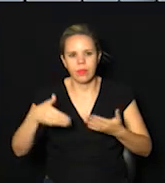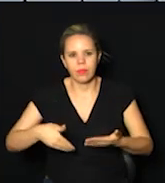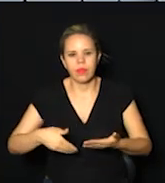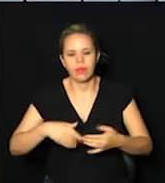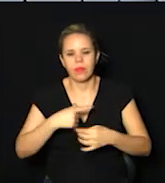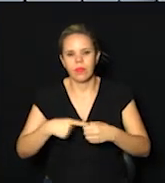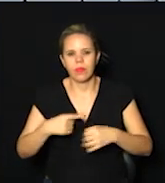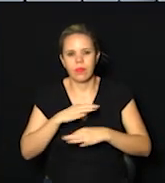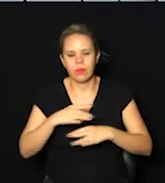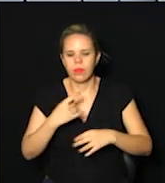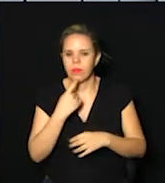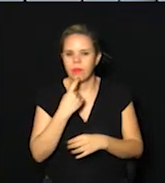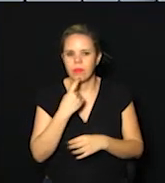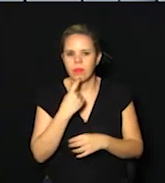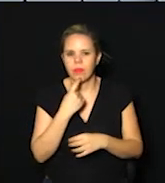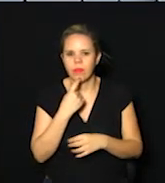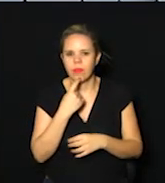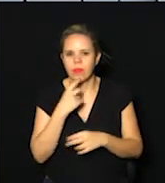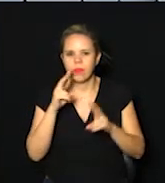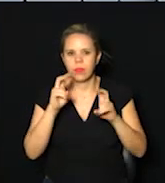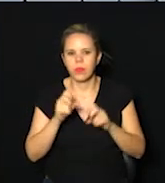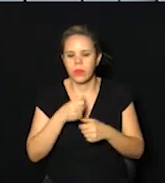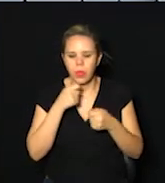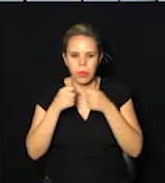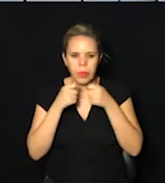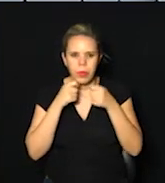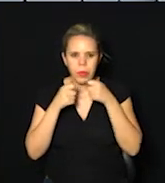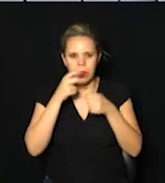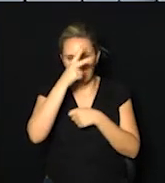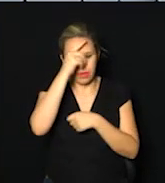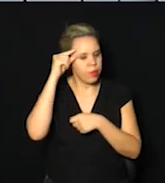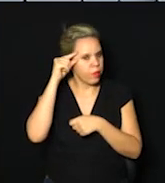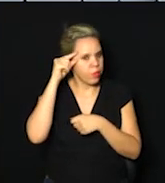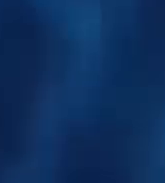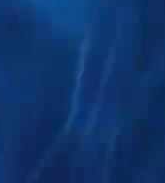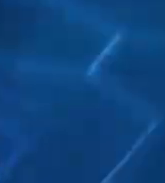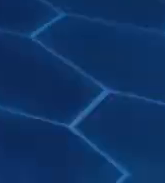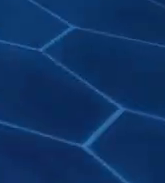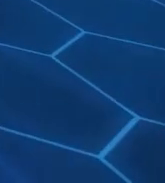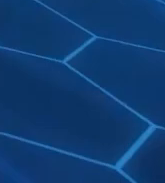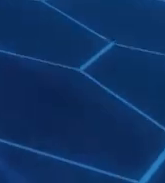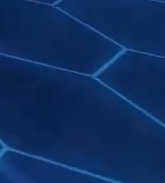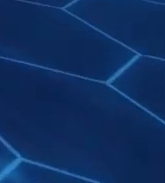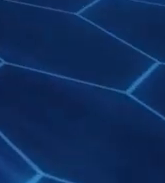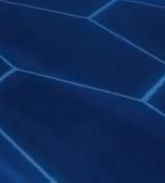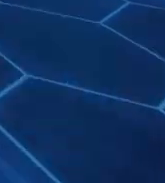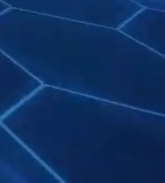da cidade de Campinas sobre a coletiva do prefeito Jonas Donizete hoje cedo.